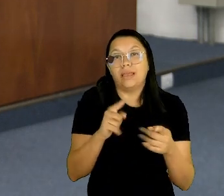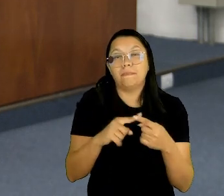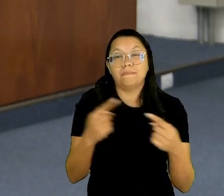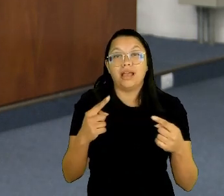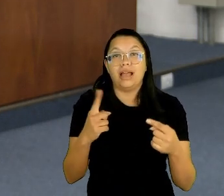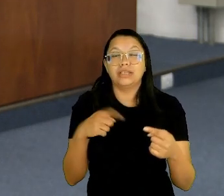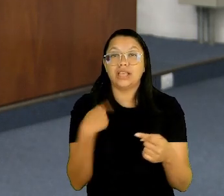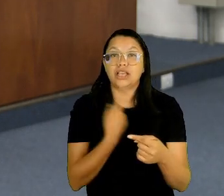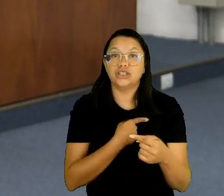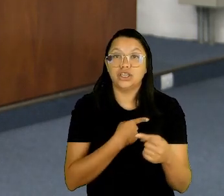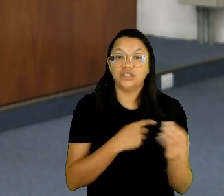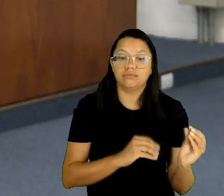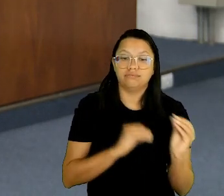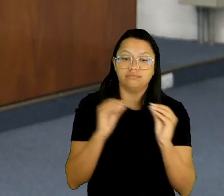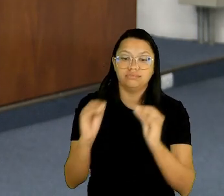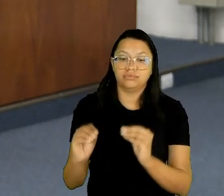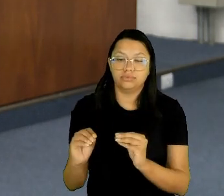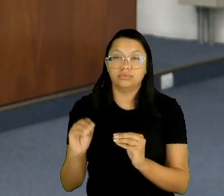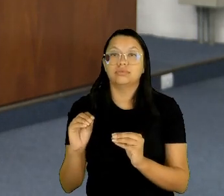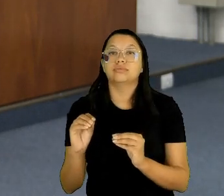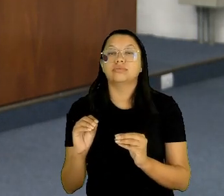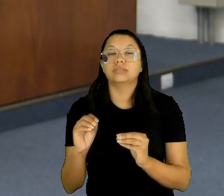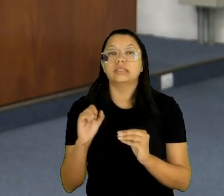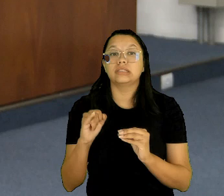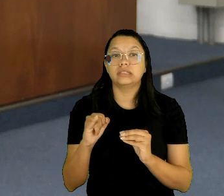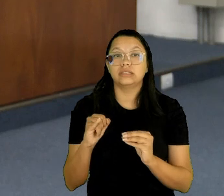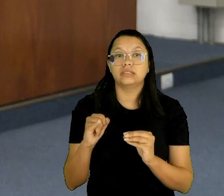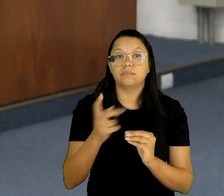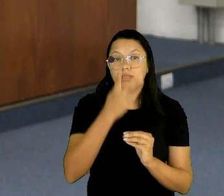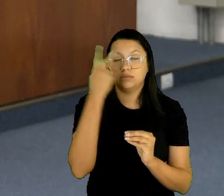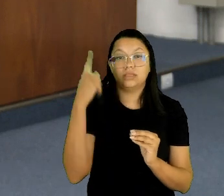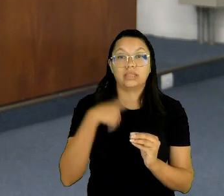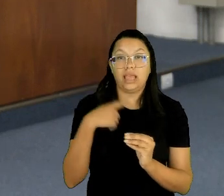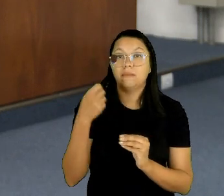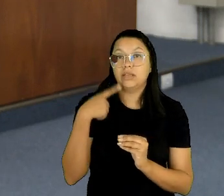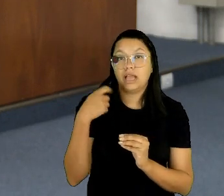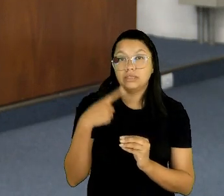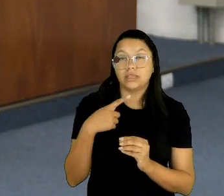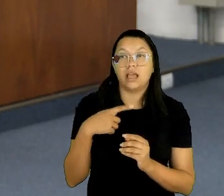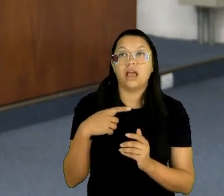recomendação. Mas a gente dando estatina, se o paciente tem indicação,